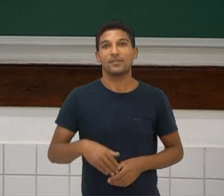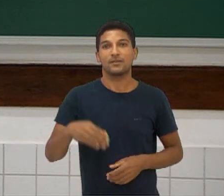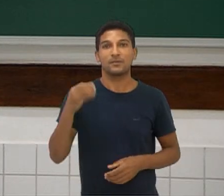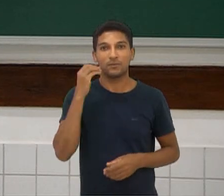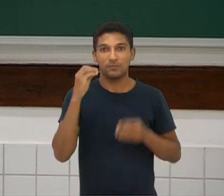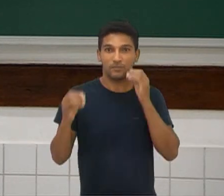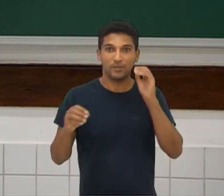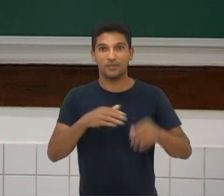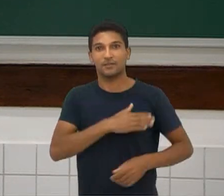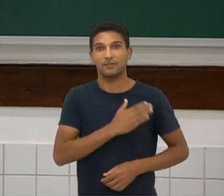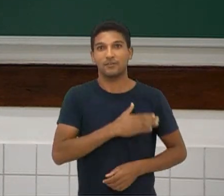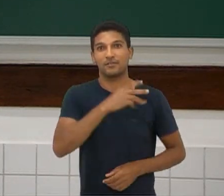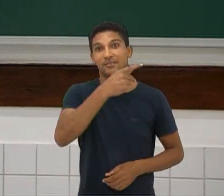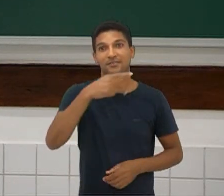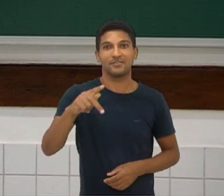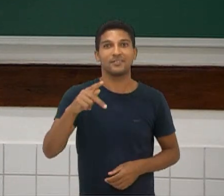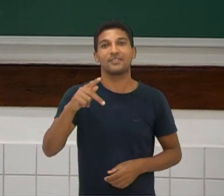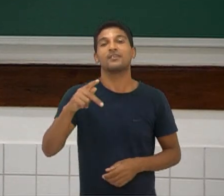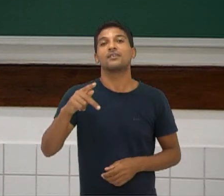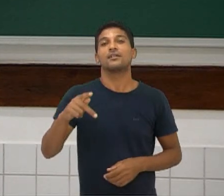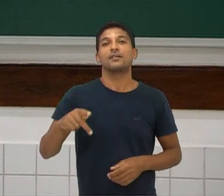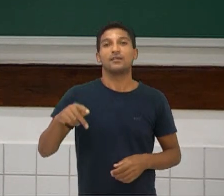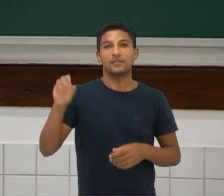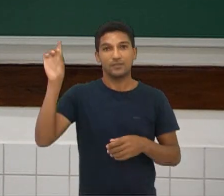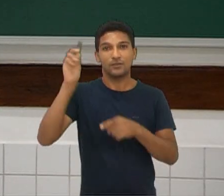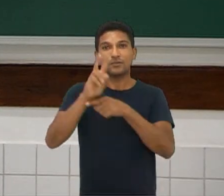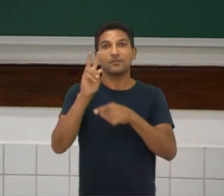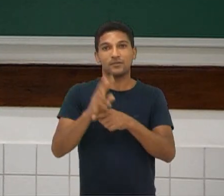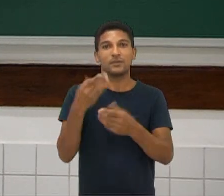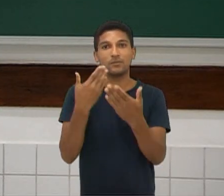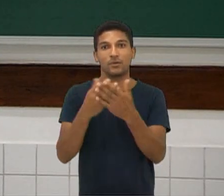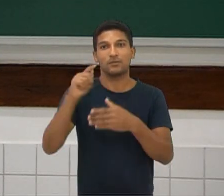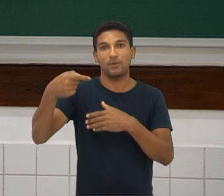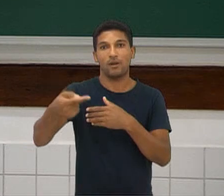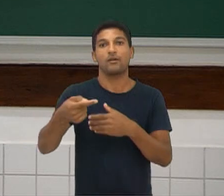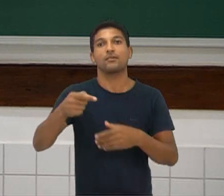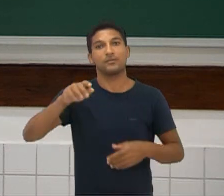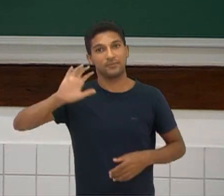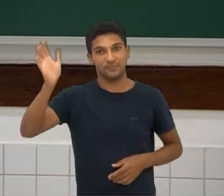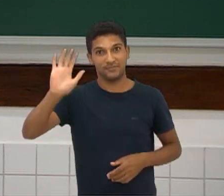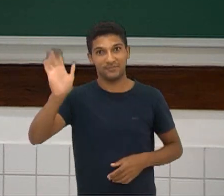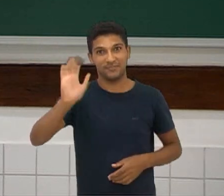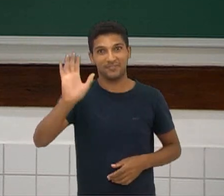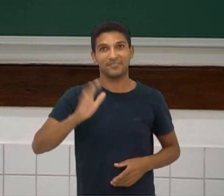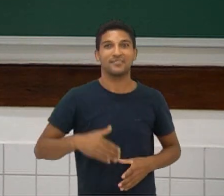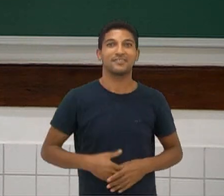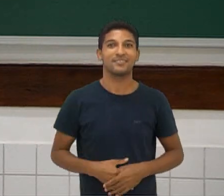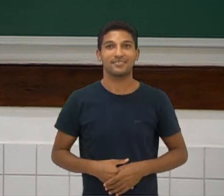um beijo no coração de vocês, fiquem com Deus, nos vemos na próxima aula, se Deus quiser, tá bom? Tchau, tchau, pessoal!